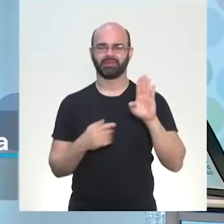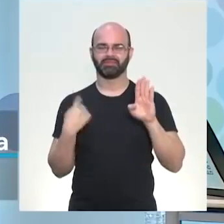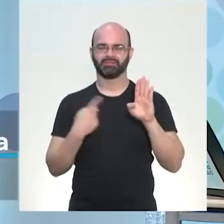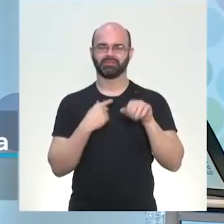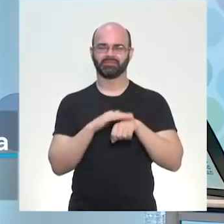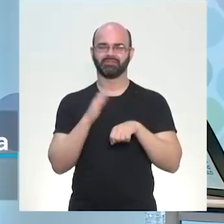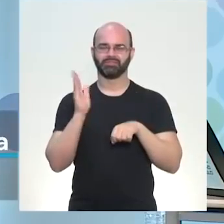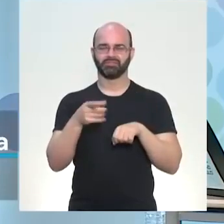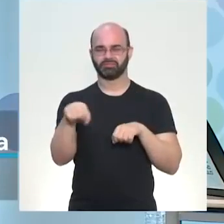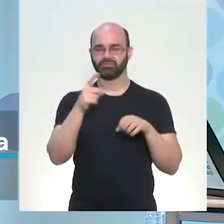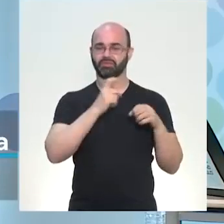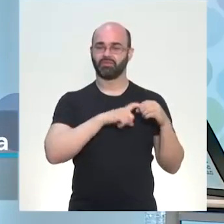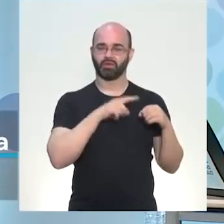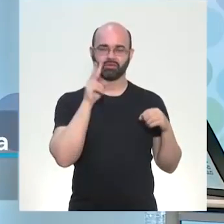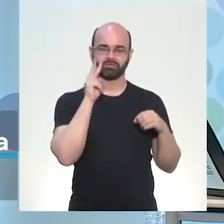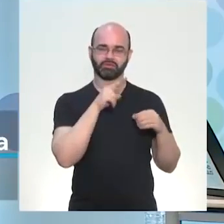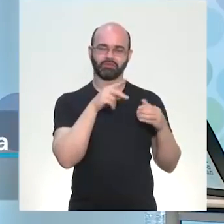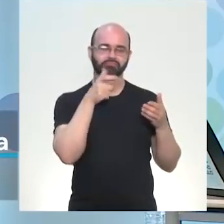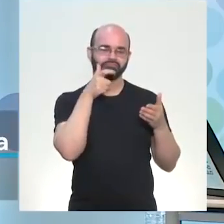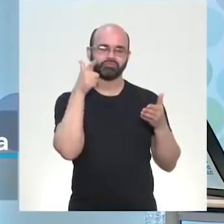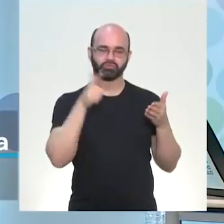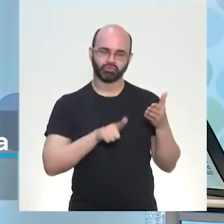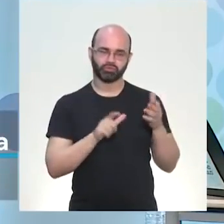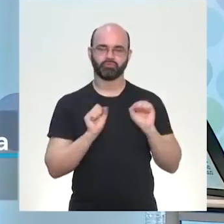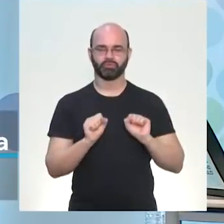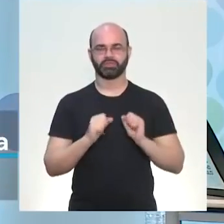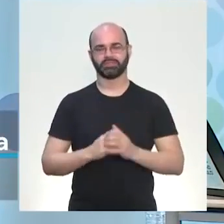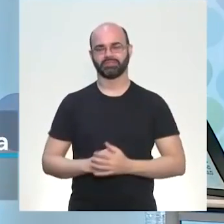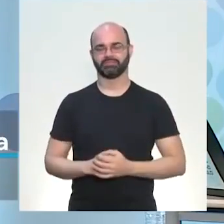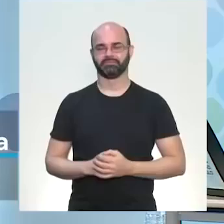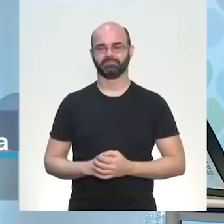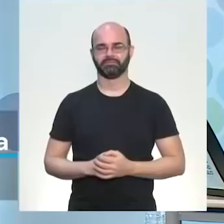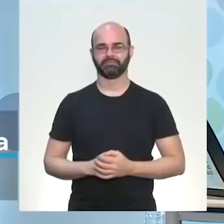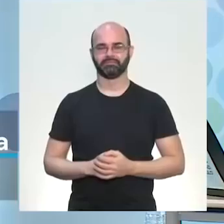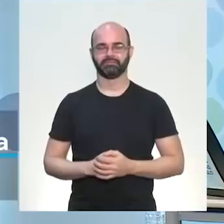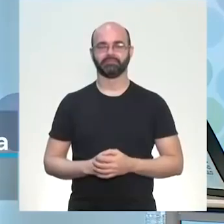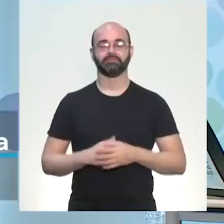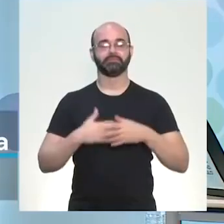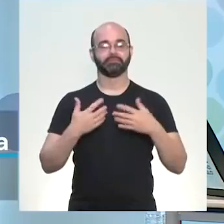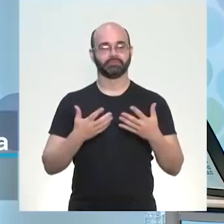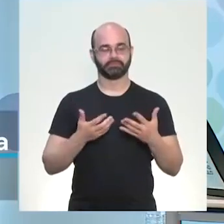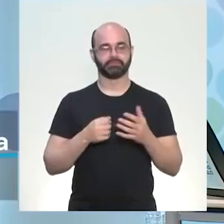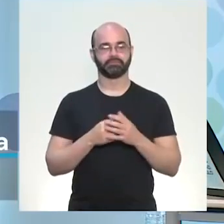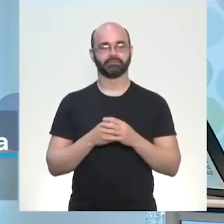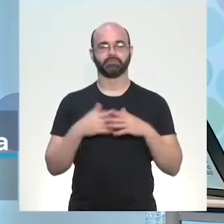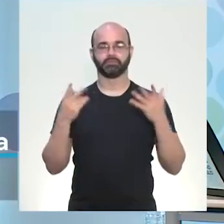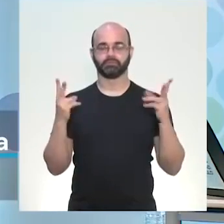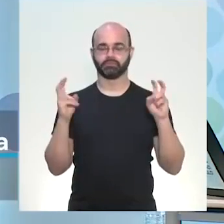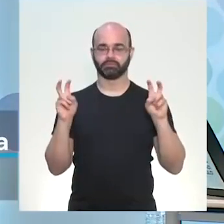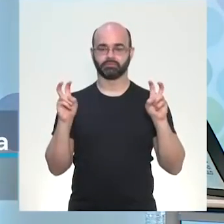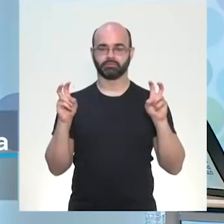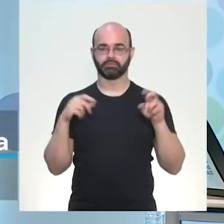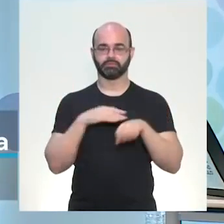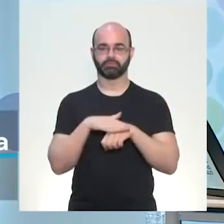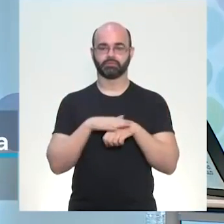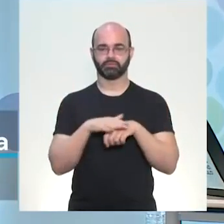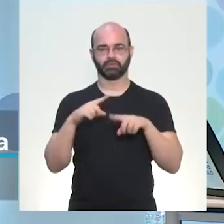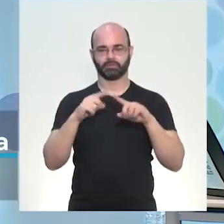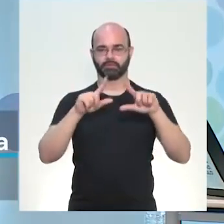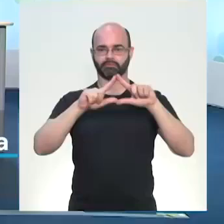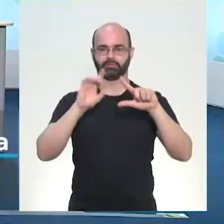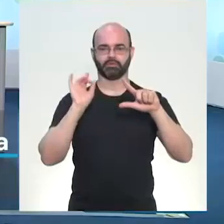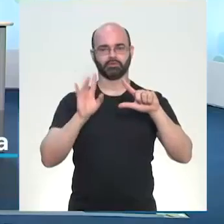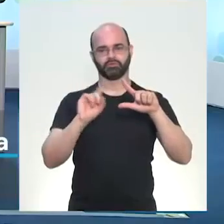Show. uma retomada lá, vocês vão encontrar, ok? Lembrando disso, então, eu vou cair na ideia então, de figuras planas, porque eu não tenho só o triângulo,